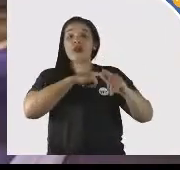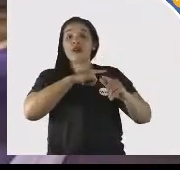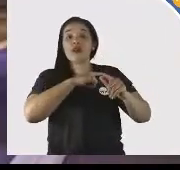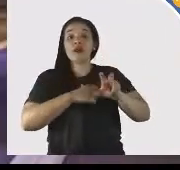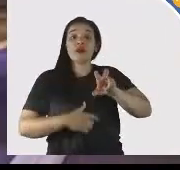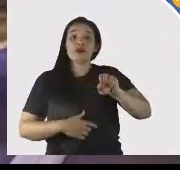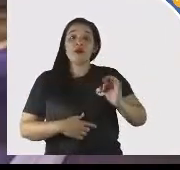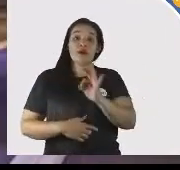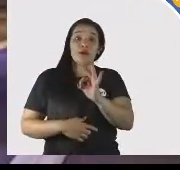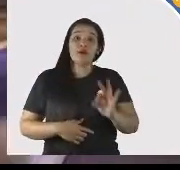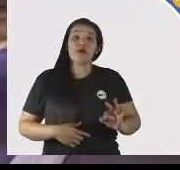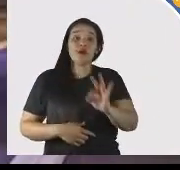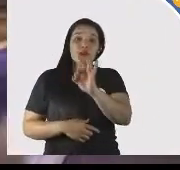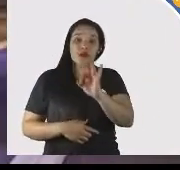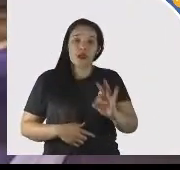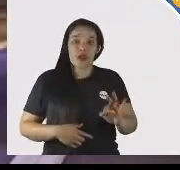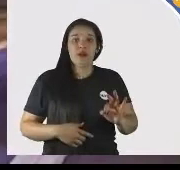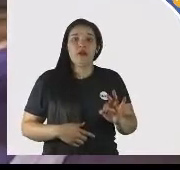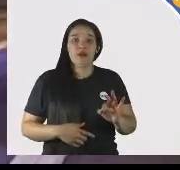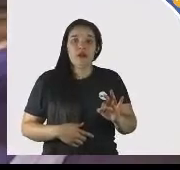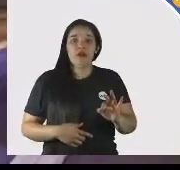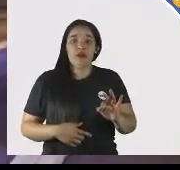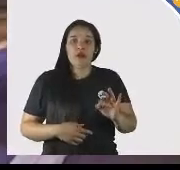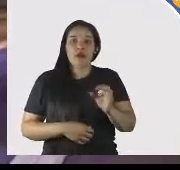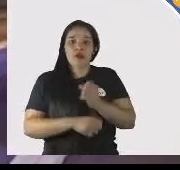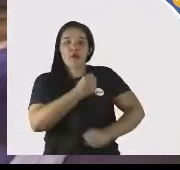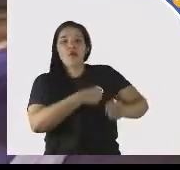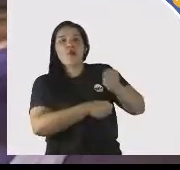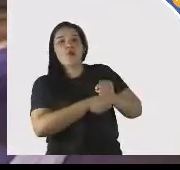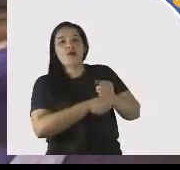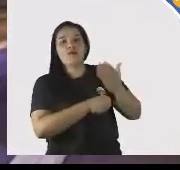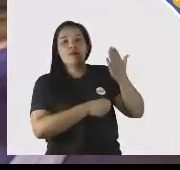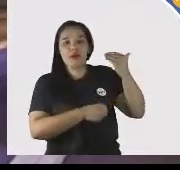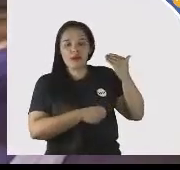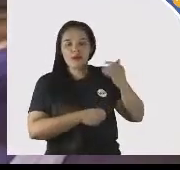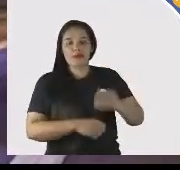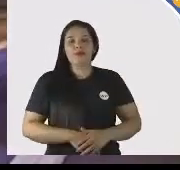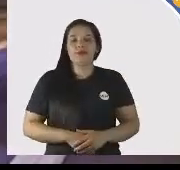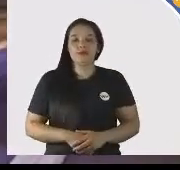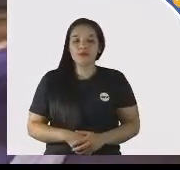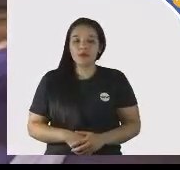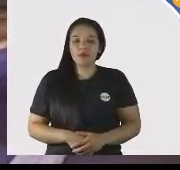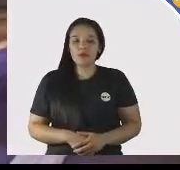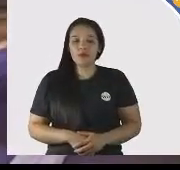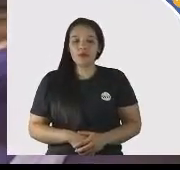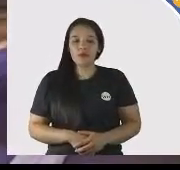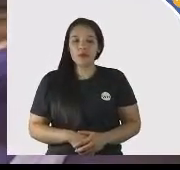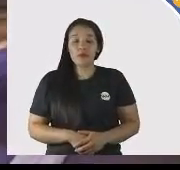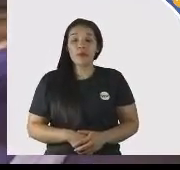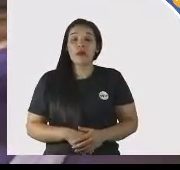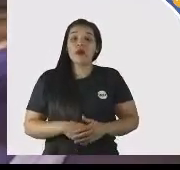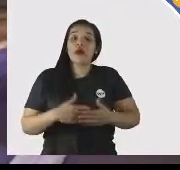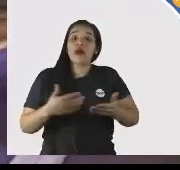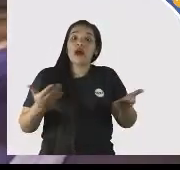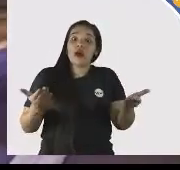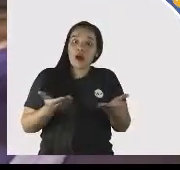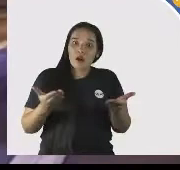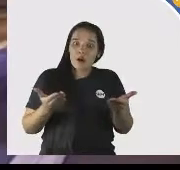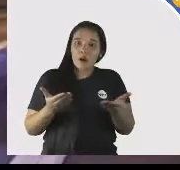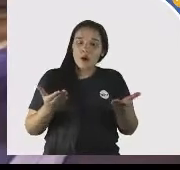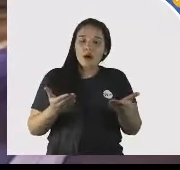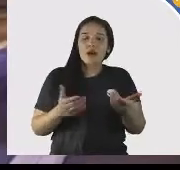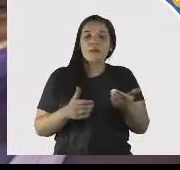cinquenta por cento no mercado em relação ao ano passado e agora o desafio dos